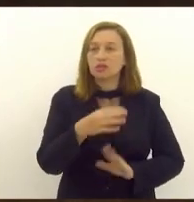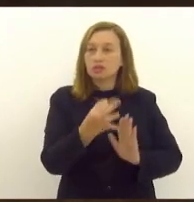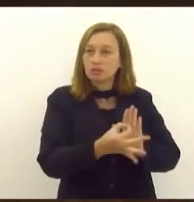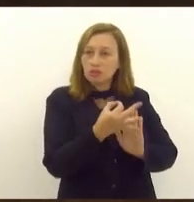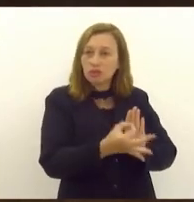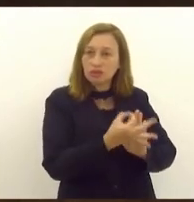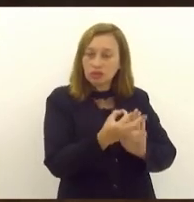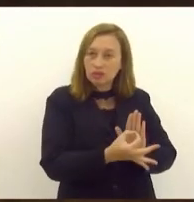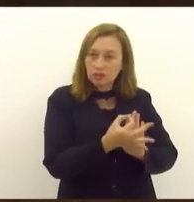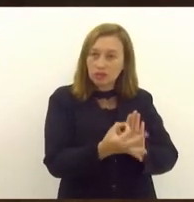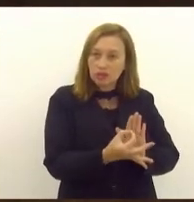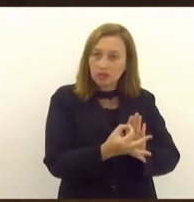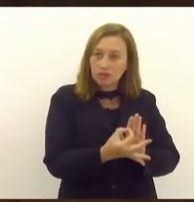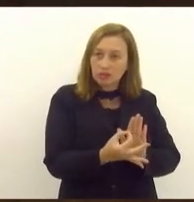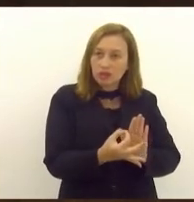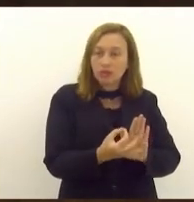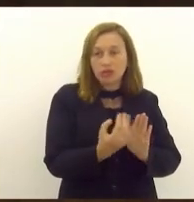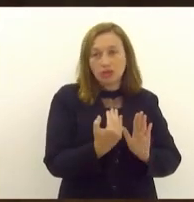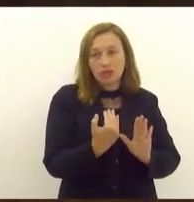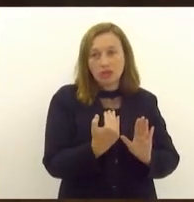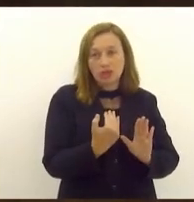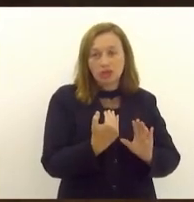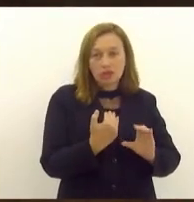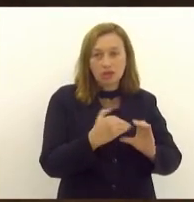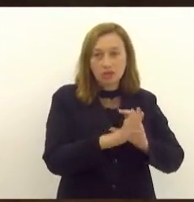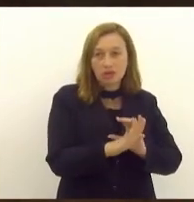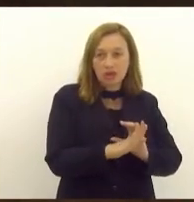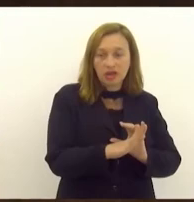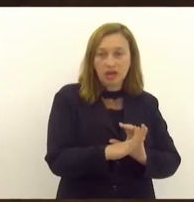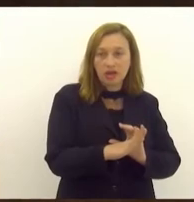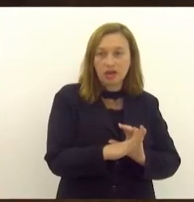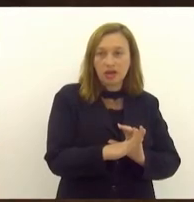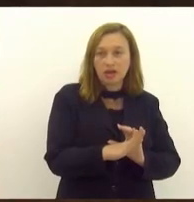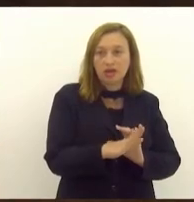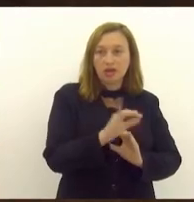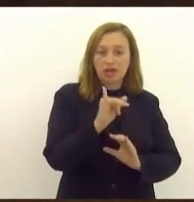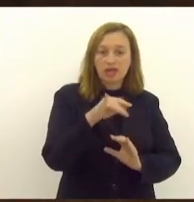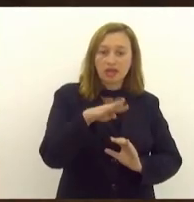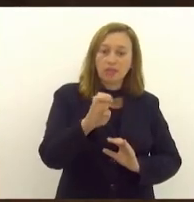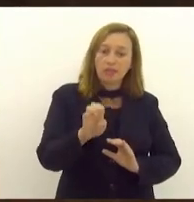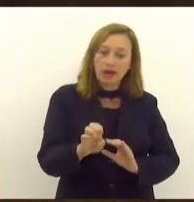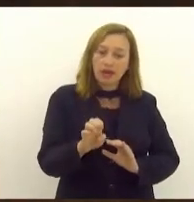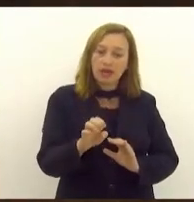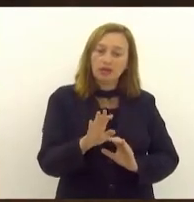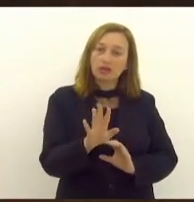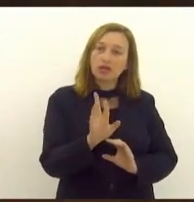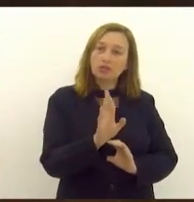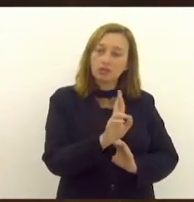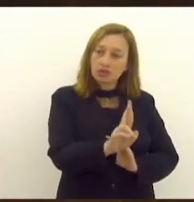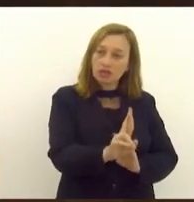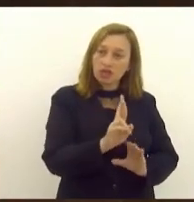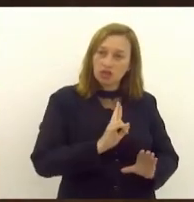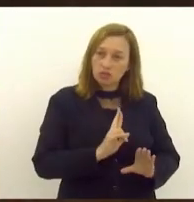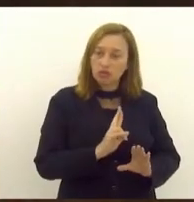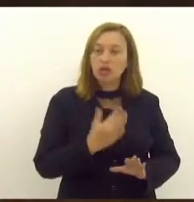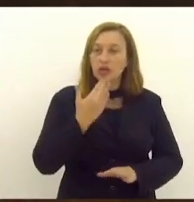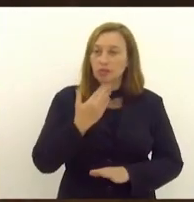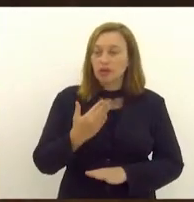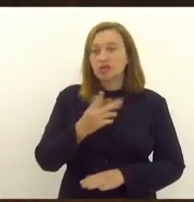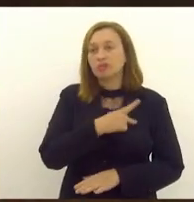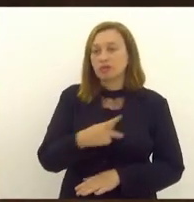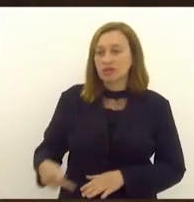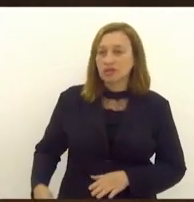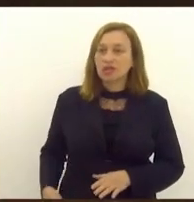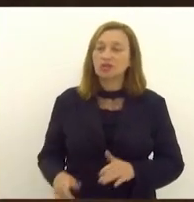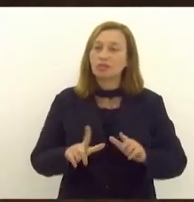a baixa inteligência para o ipac para que possa responder brevidade possível e peça diligência da presidência nesse